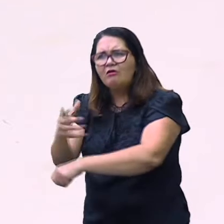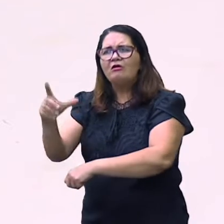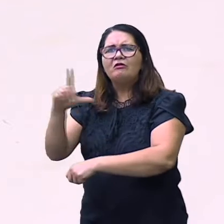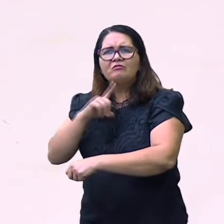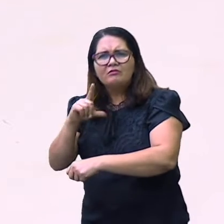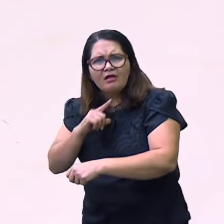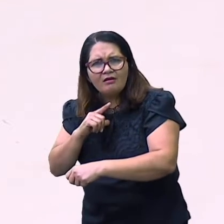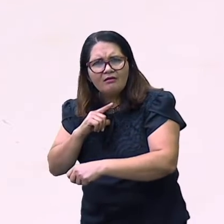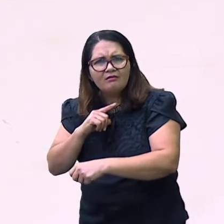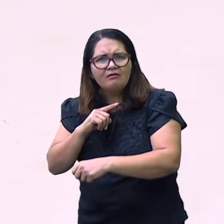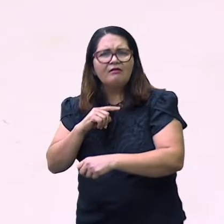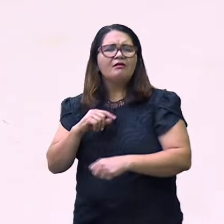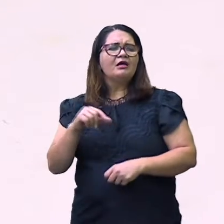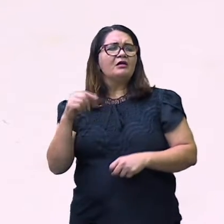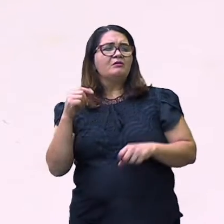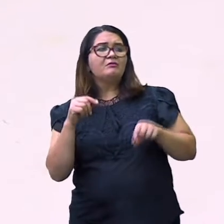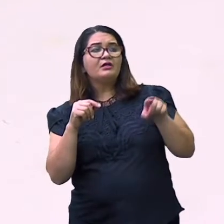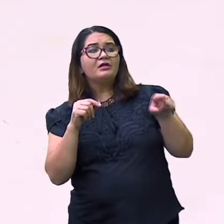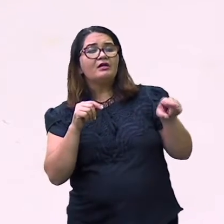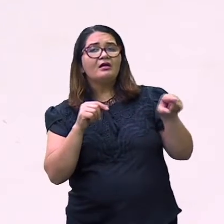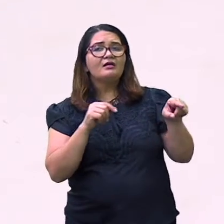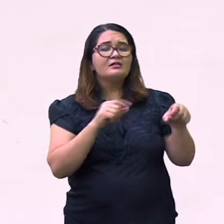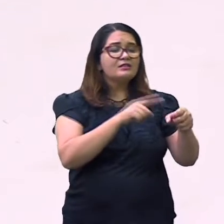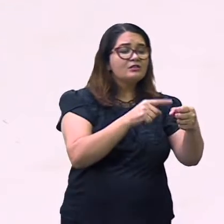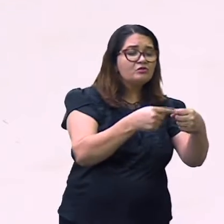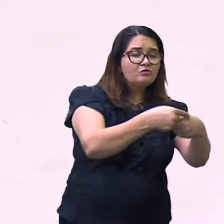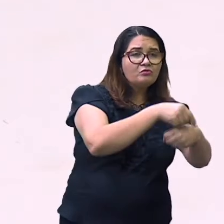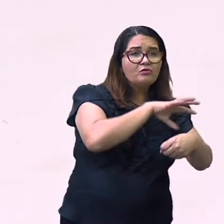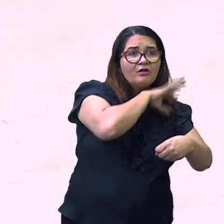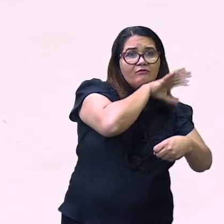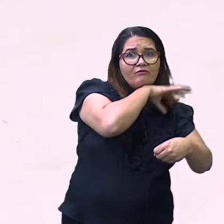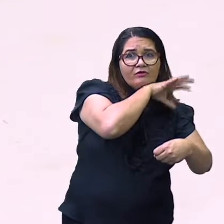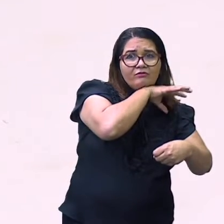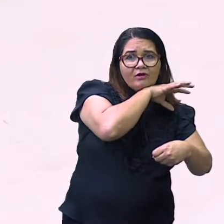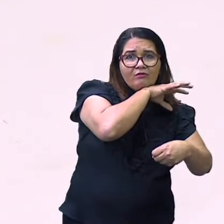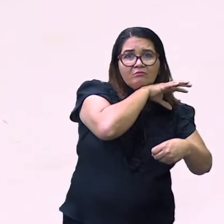legal e ficar bem bacana, não é mesmo? Já